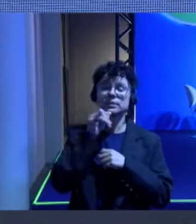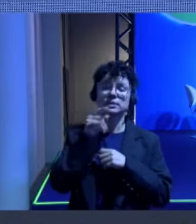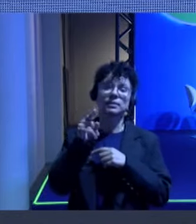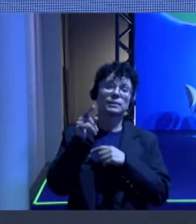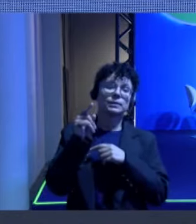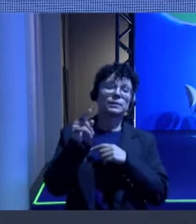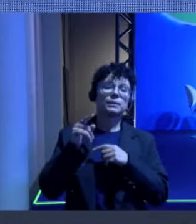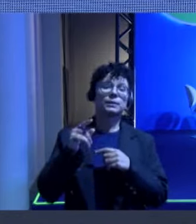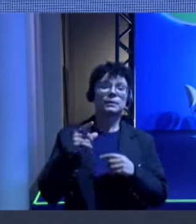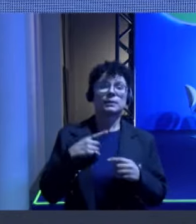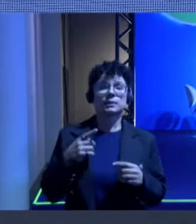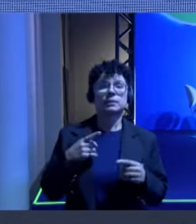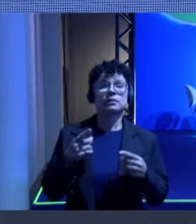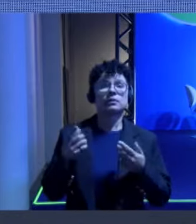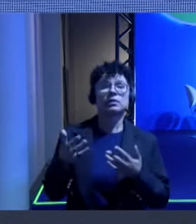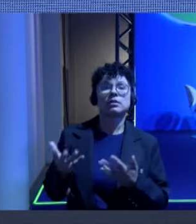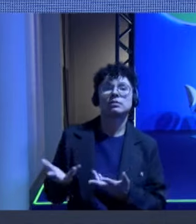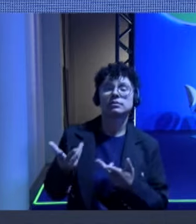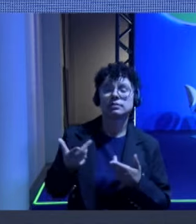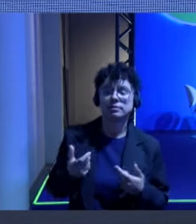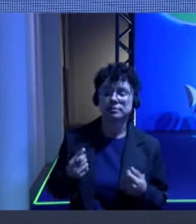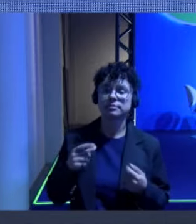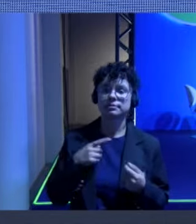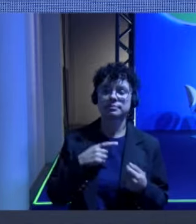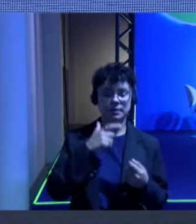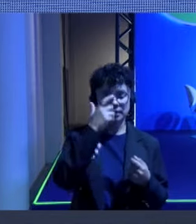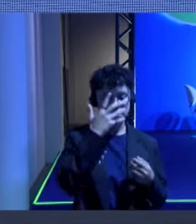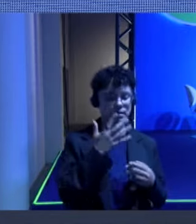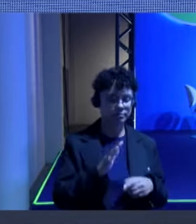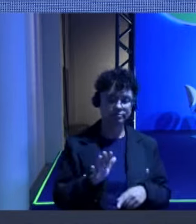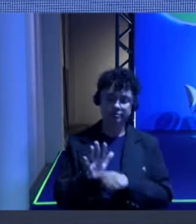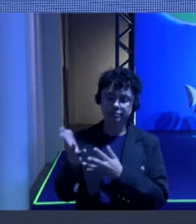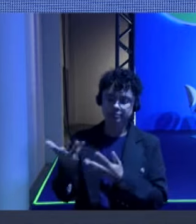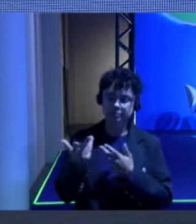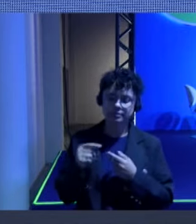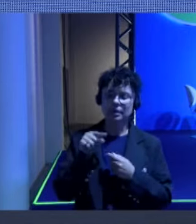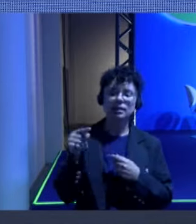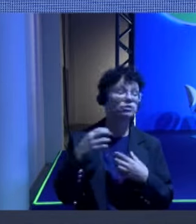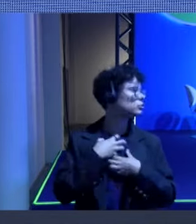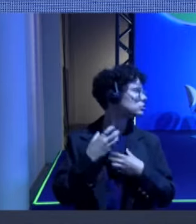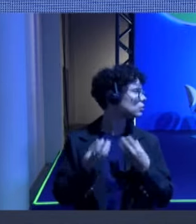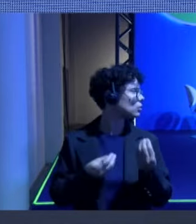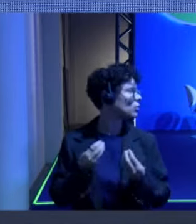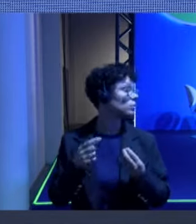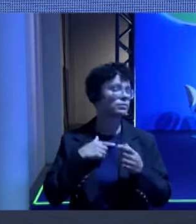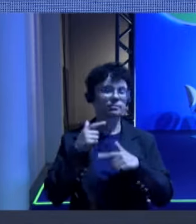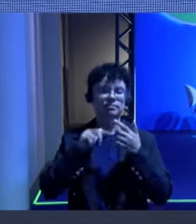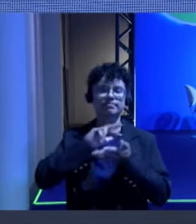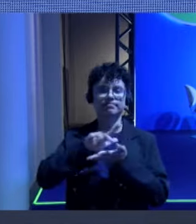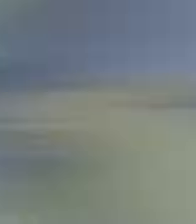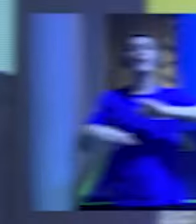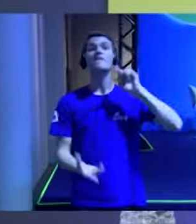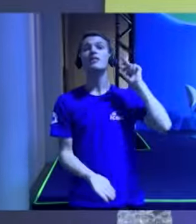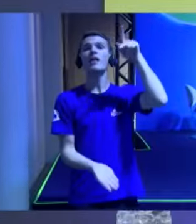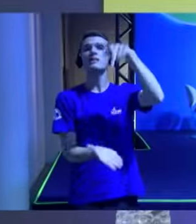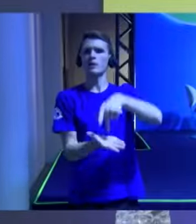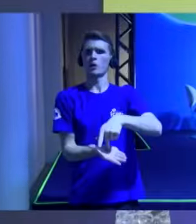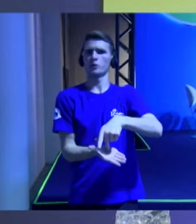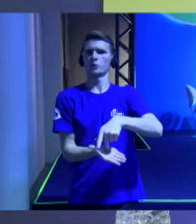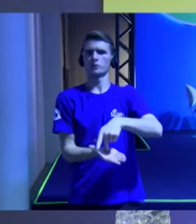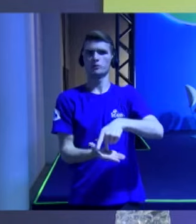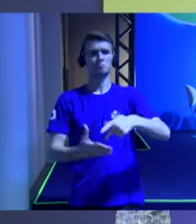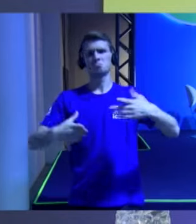essa ativação, esse engajamento partindo de um IA, né? Então tem algumas coisas que estão sendo feitas, mas muito ainda como POC ainda. Boa. Independente